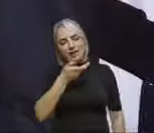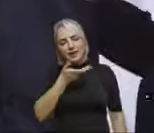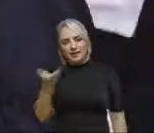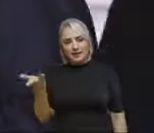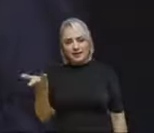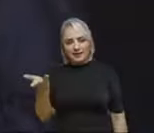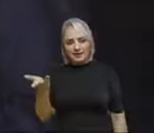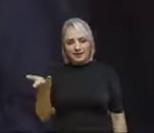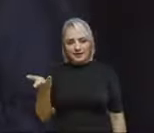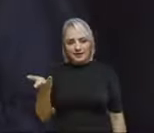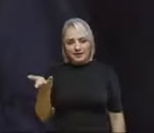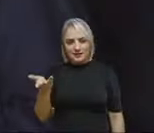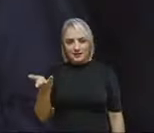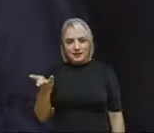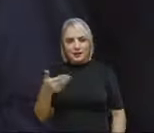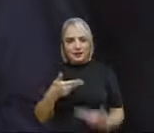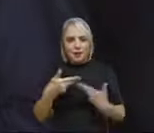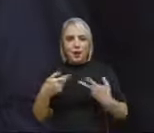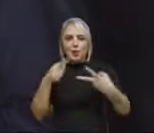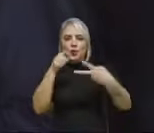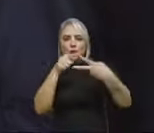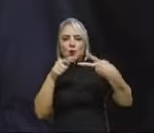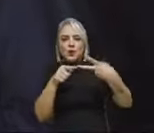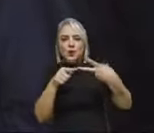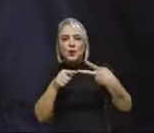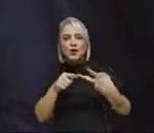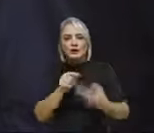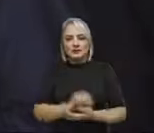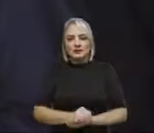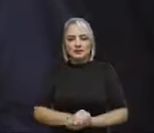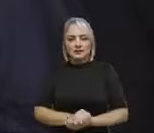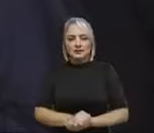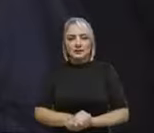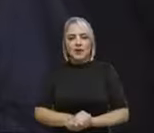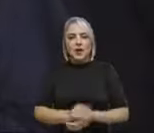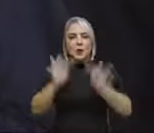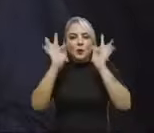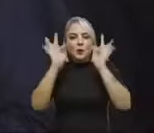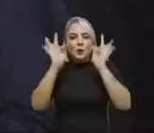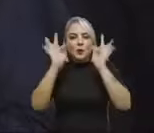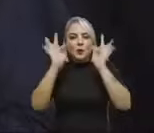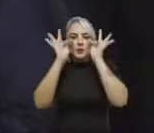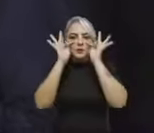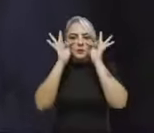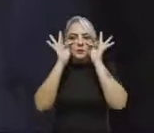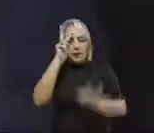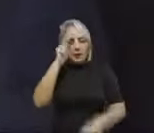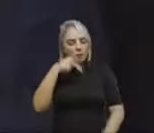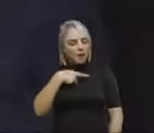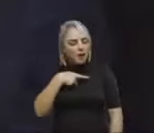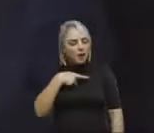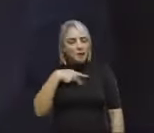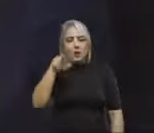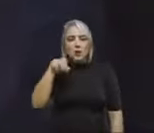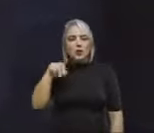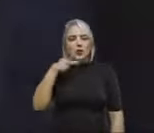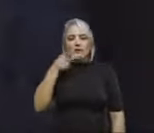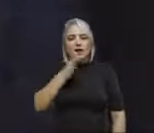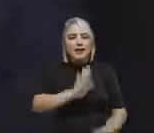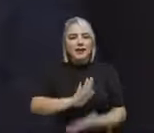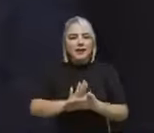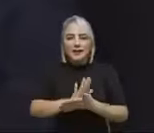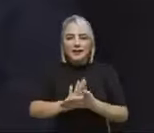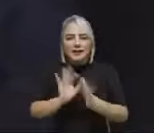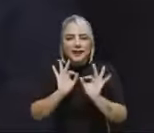algo de duas palavras, num testemunho pessoal que eu nunca dei a ninguém,